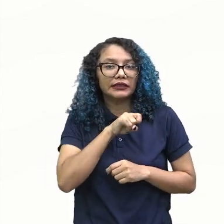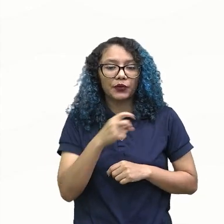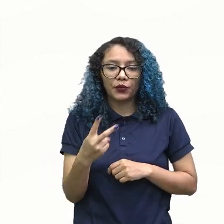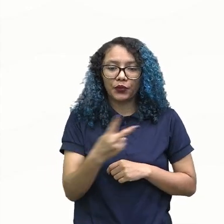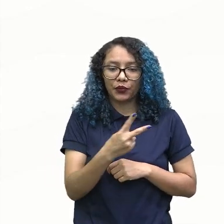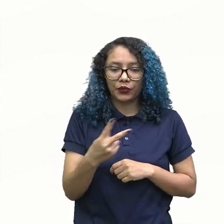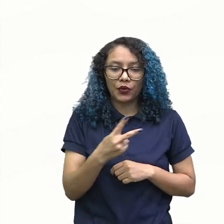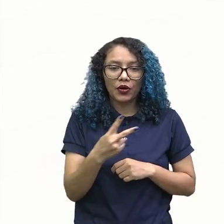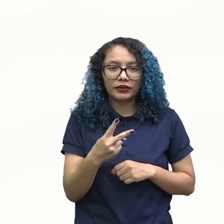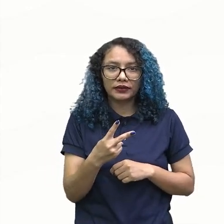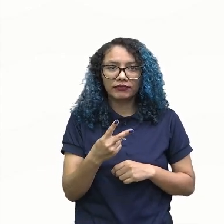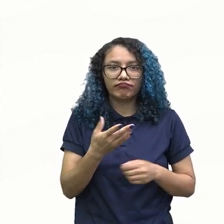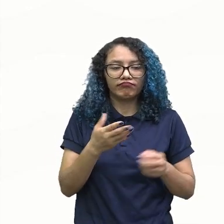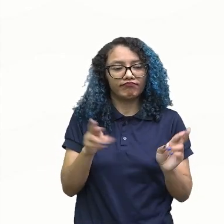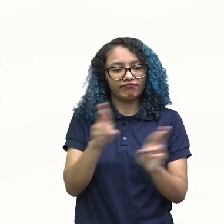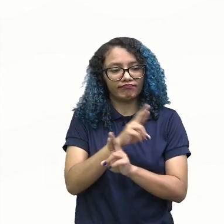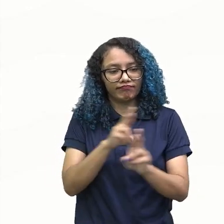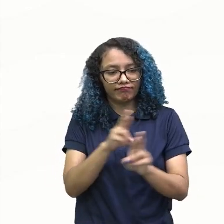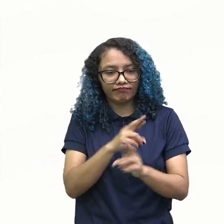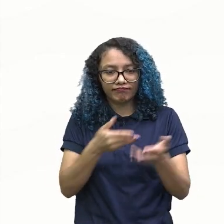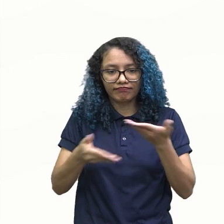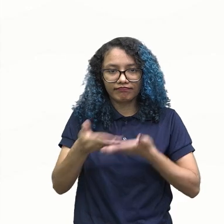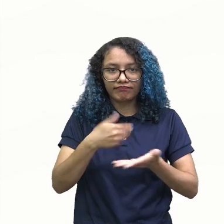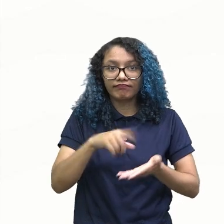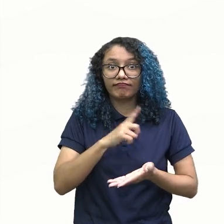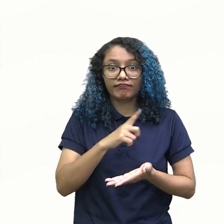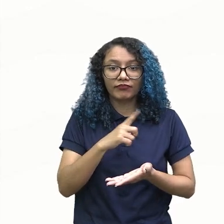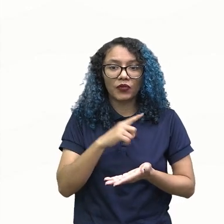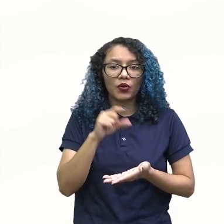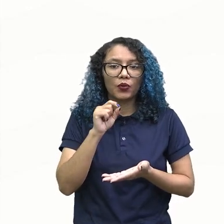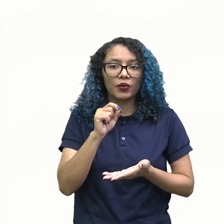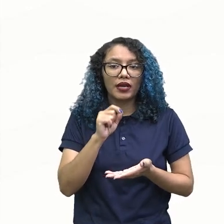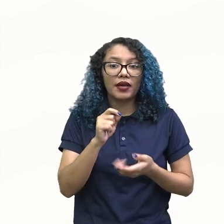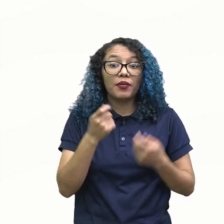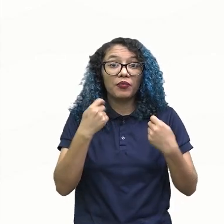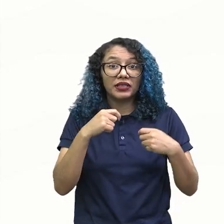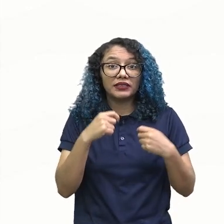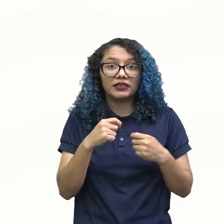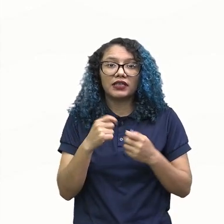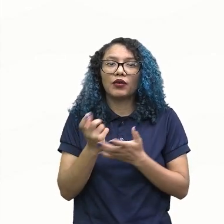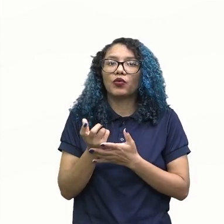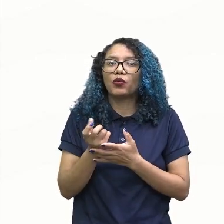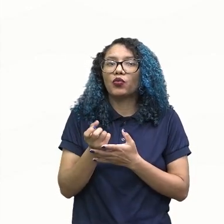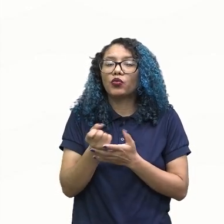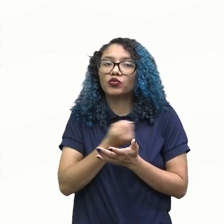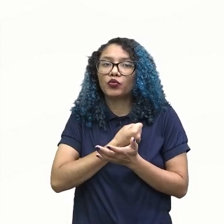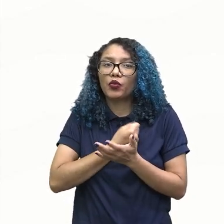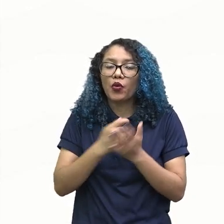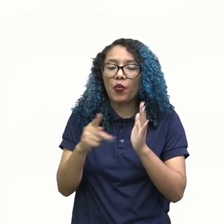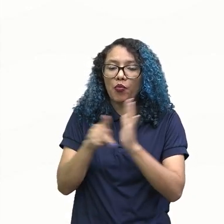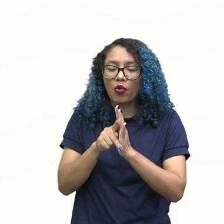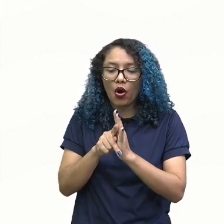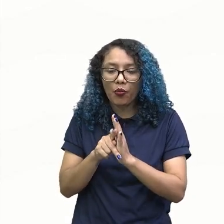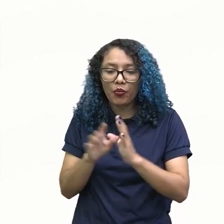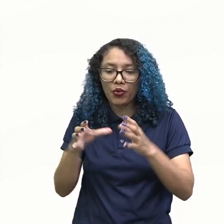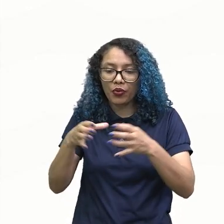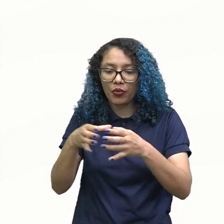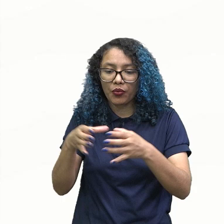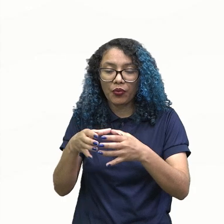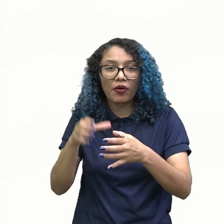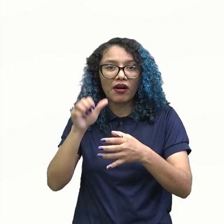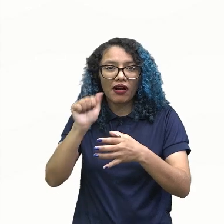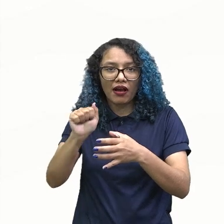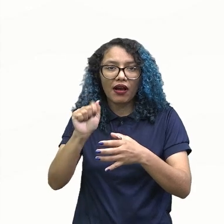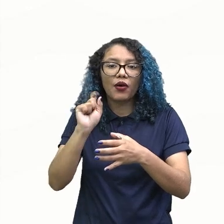aí conversam, o que é necessário? Que o elemento pertencente a A só bata papo, só se